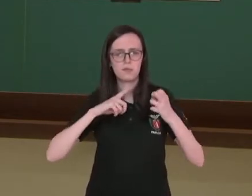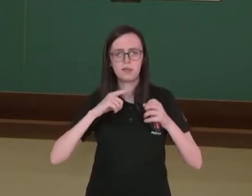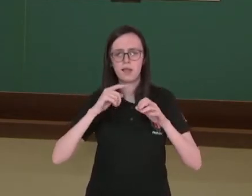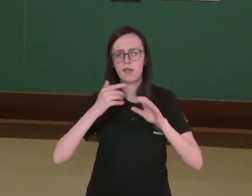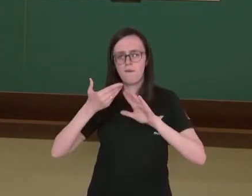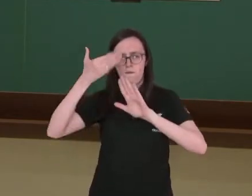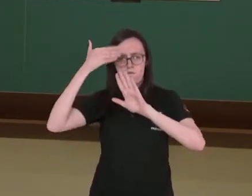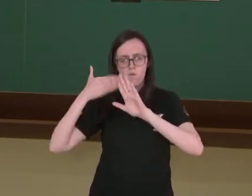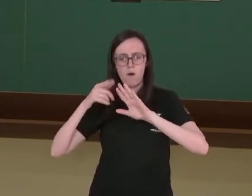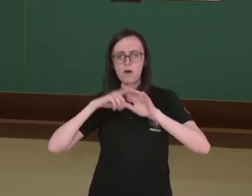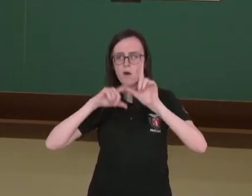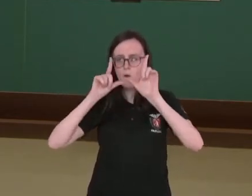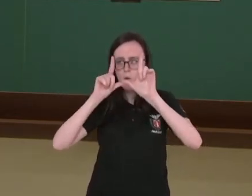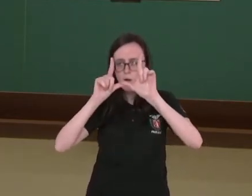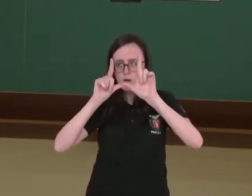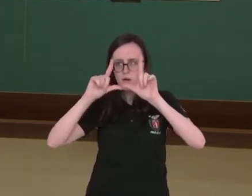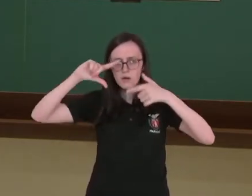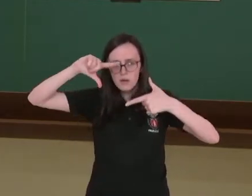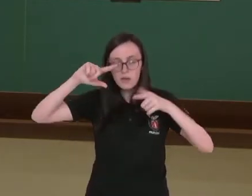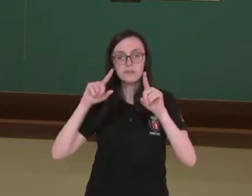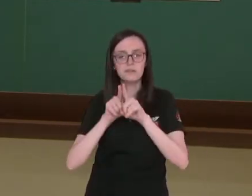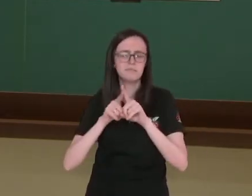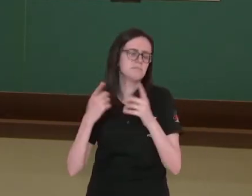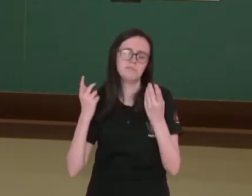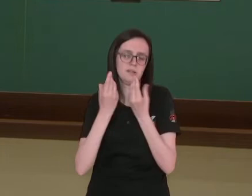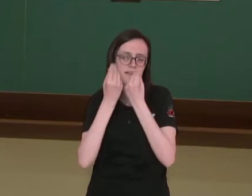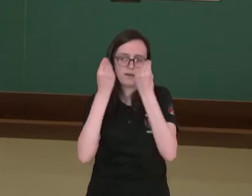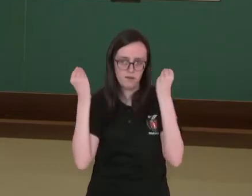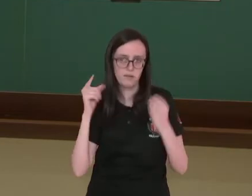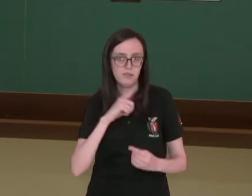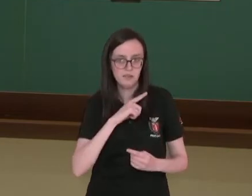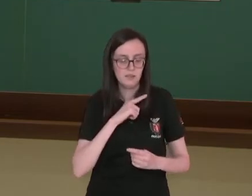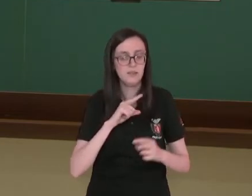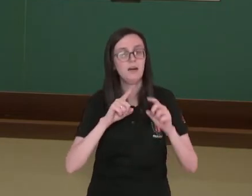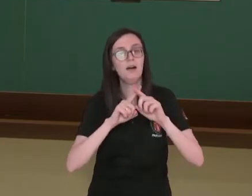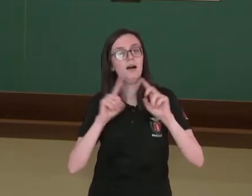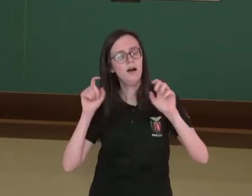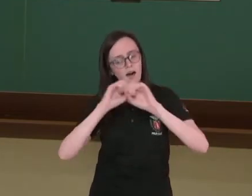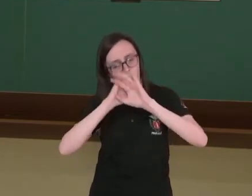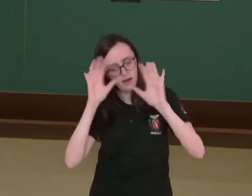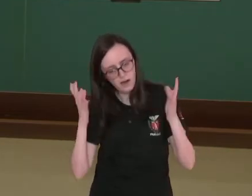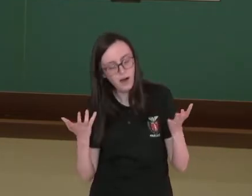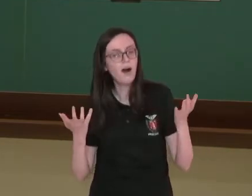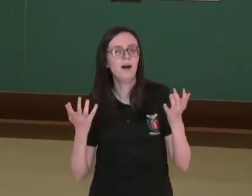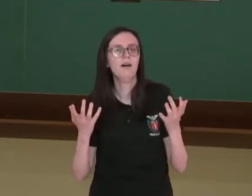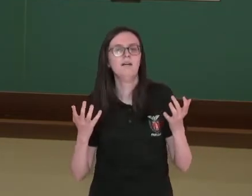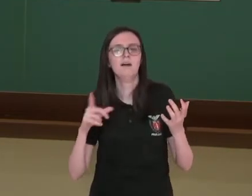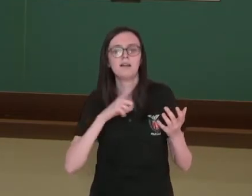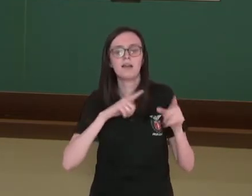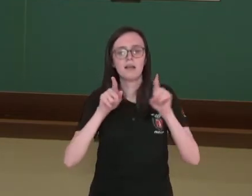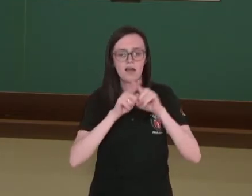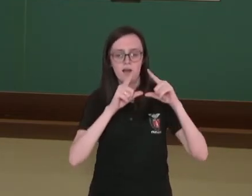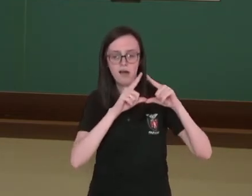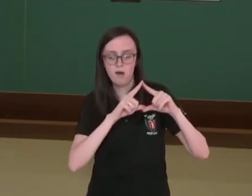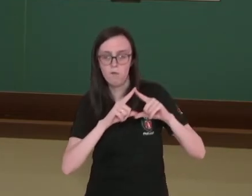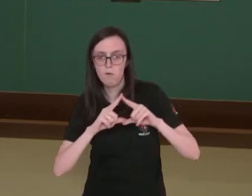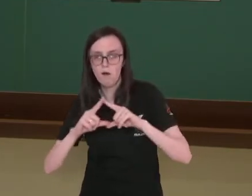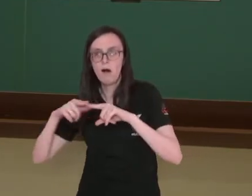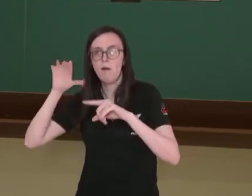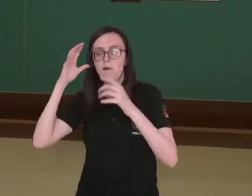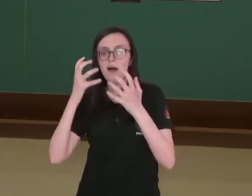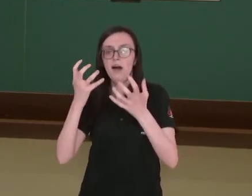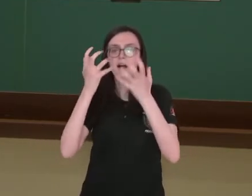fundo, né? Uns retângulos, né? Então tem várias figurinhas, né? Mas, claro, o triângulo, ele se destaca